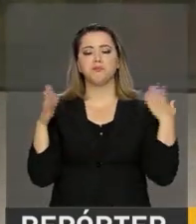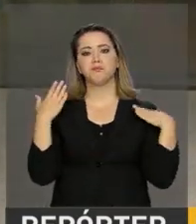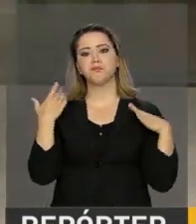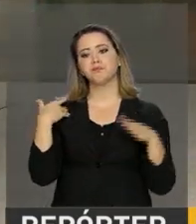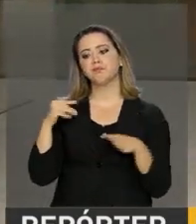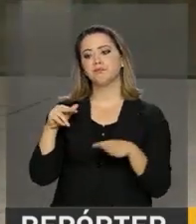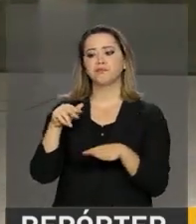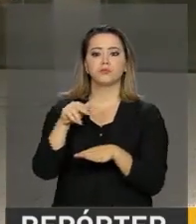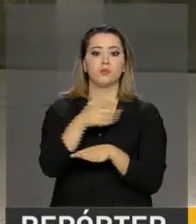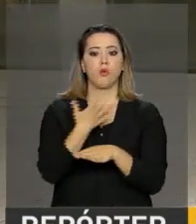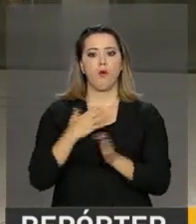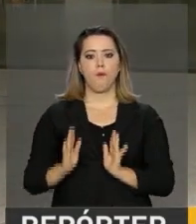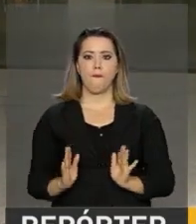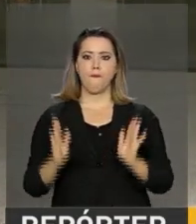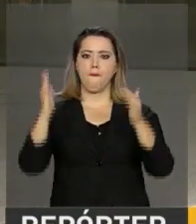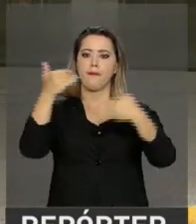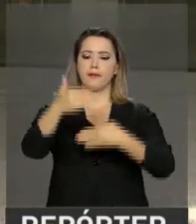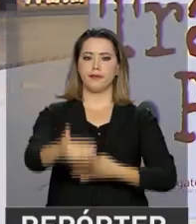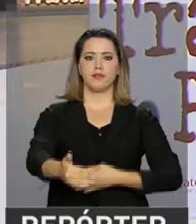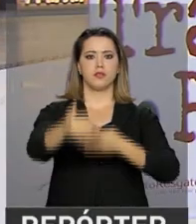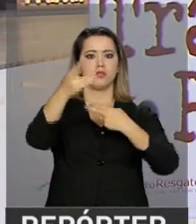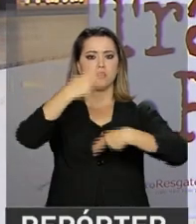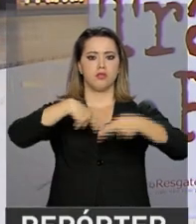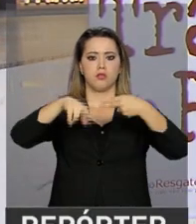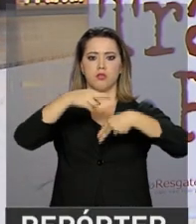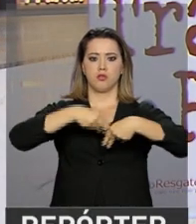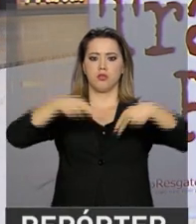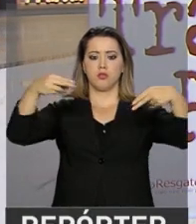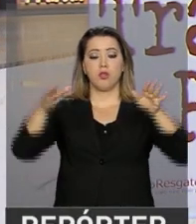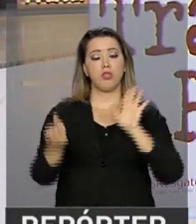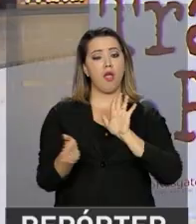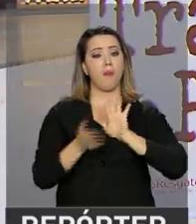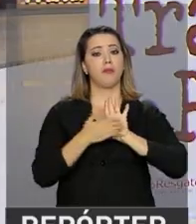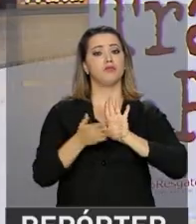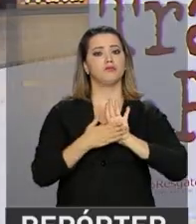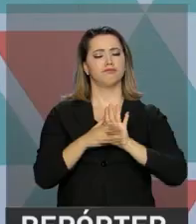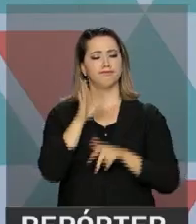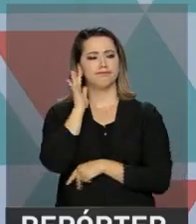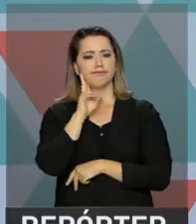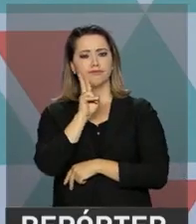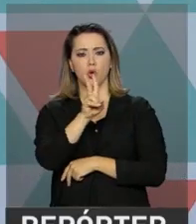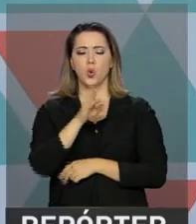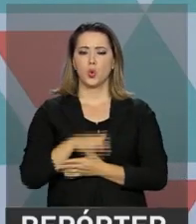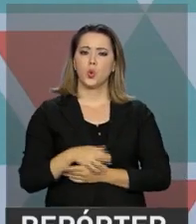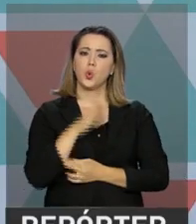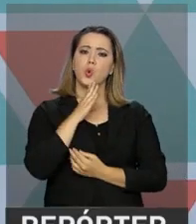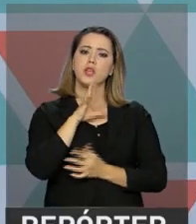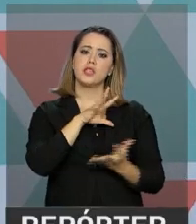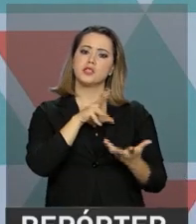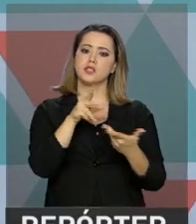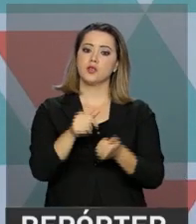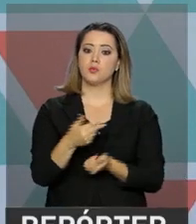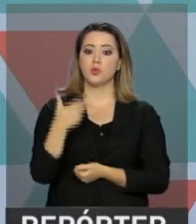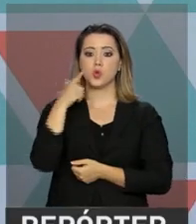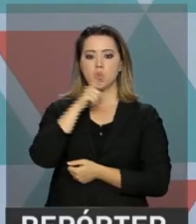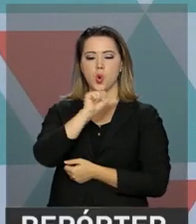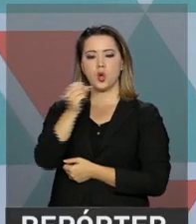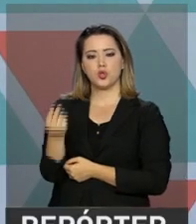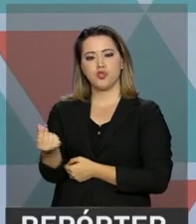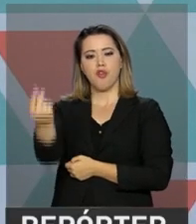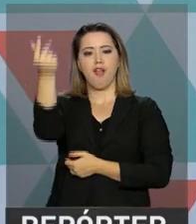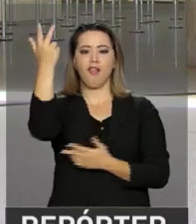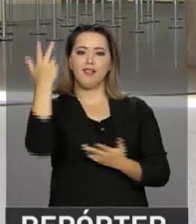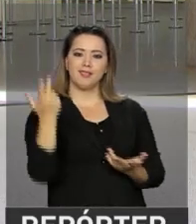encontra essa grande caixa de presente que tem uma proposta tentadora Conheça o mundo e ganhe um bom